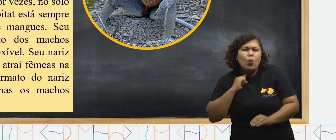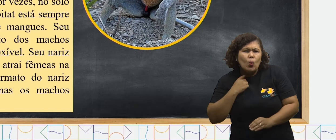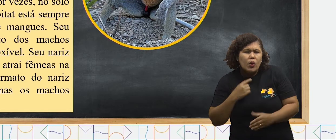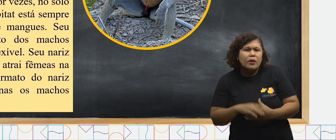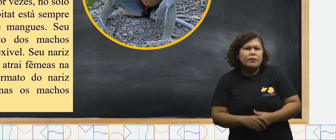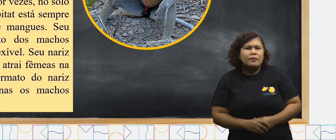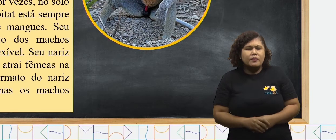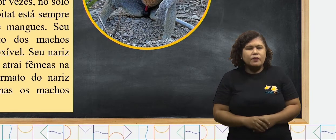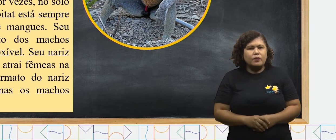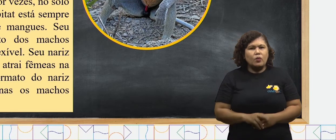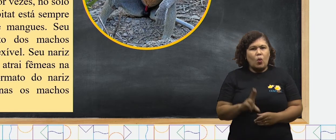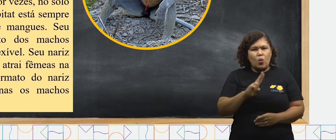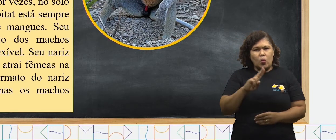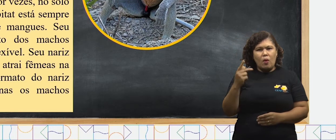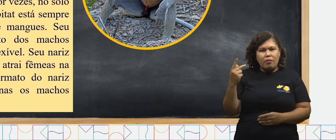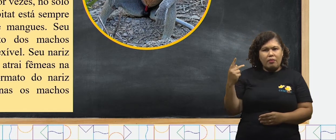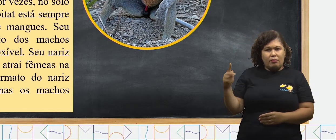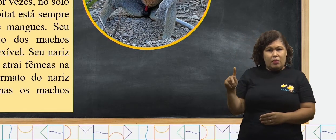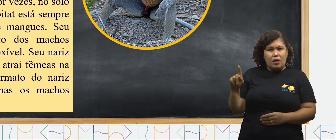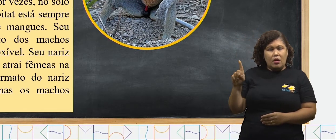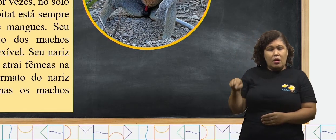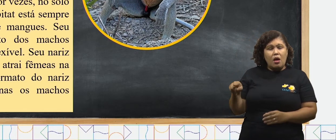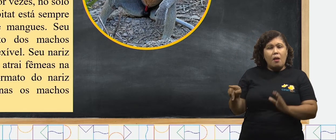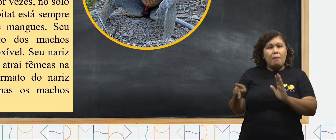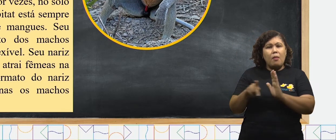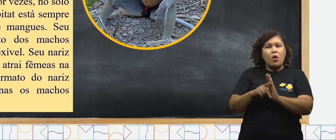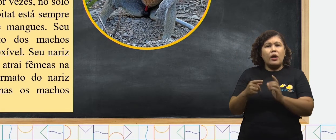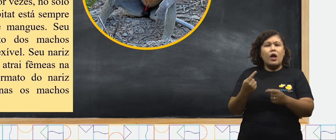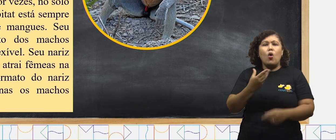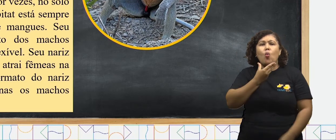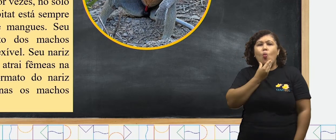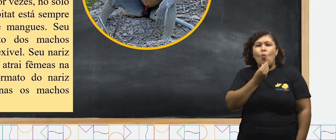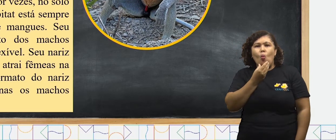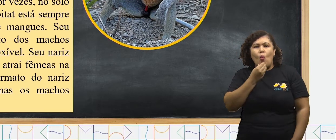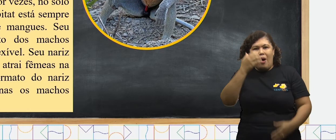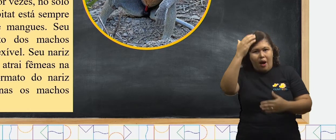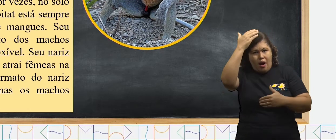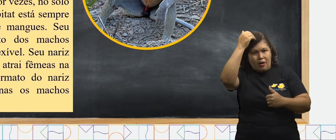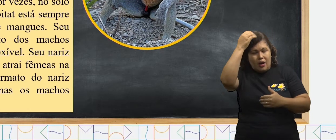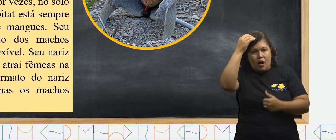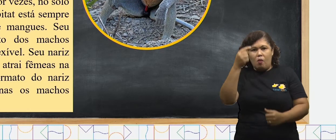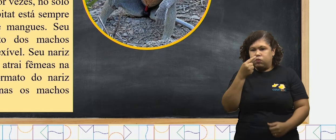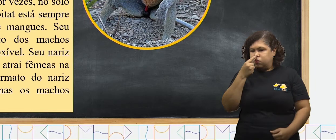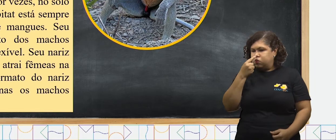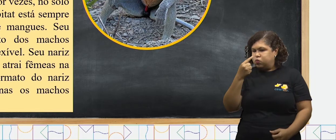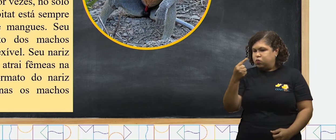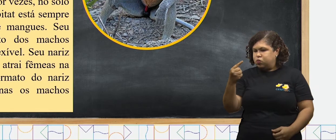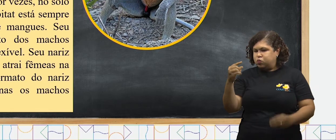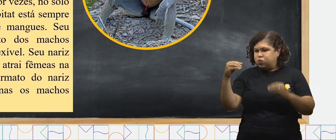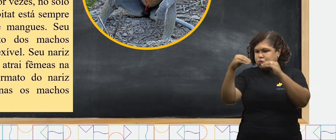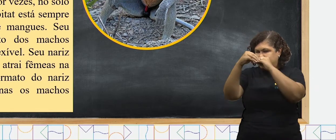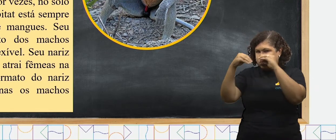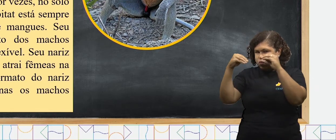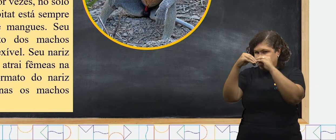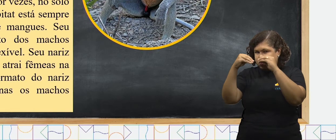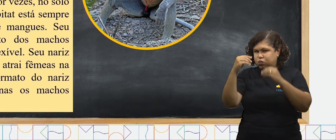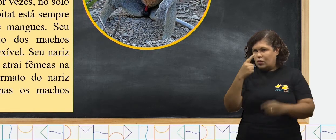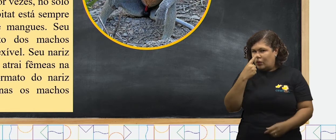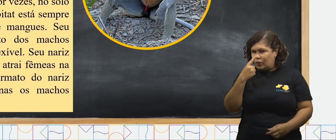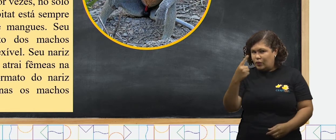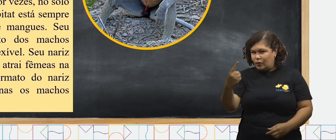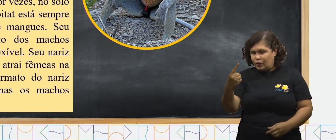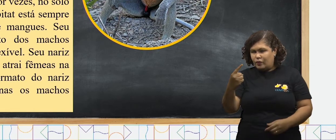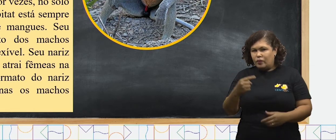mangues. Seu nome popular deriva do fato dos machos possuírem um nariz longo e